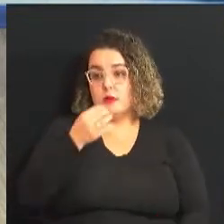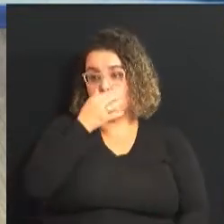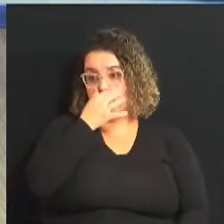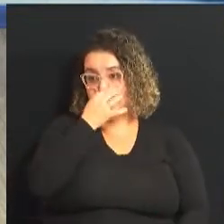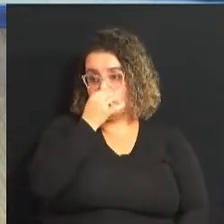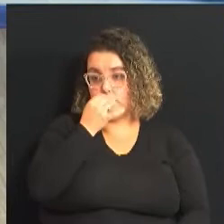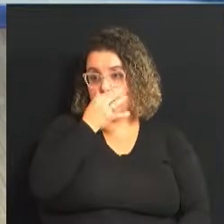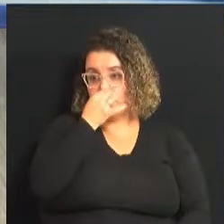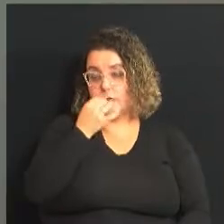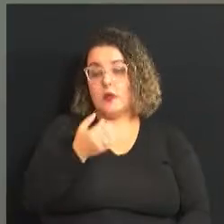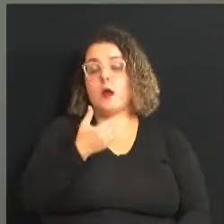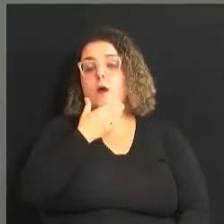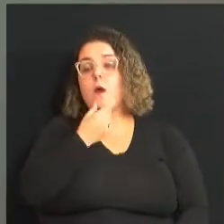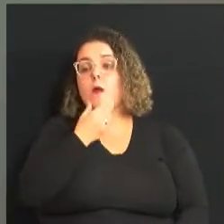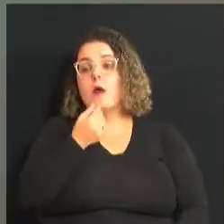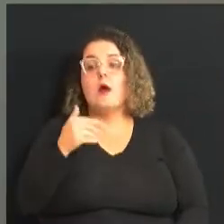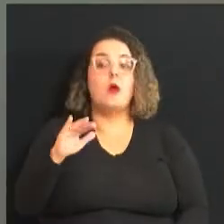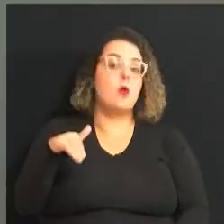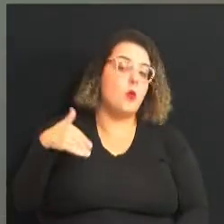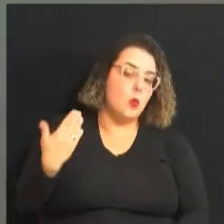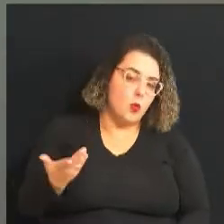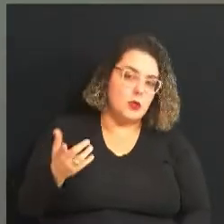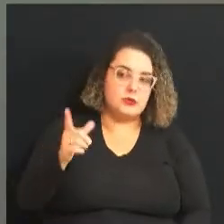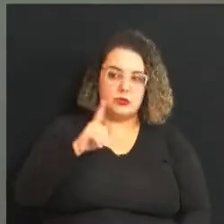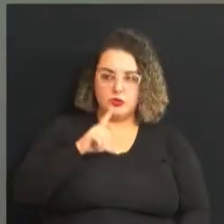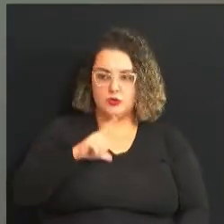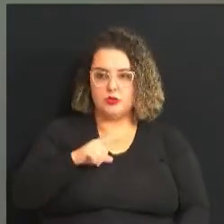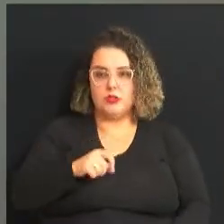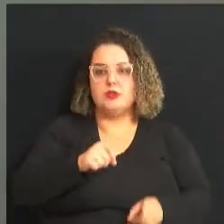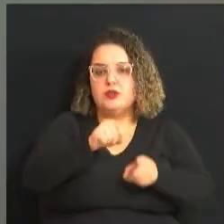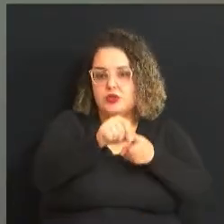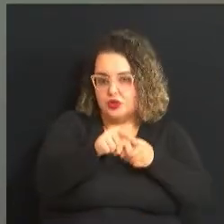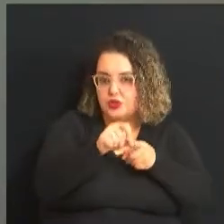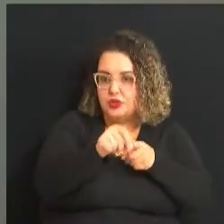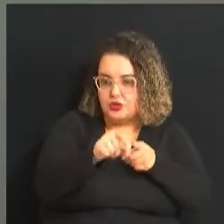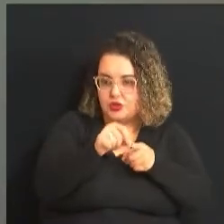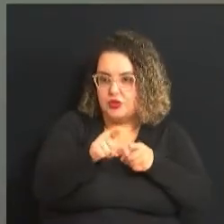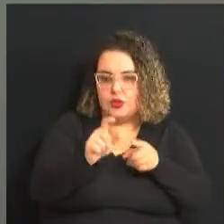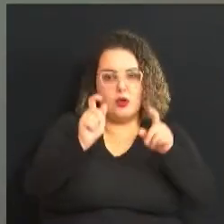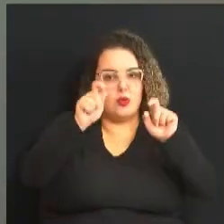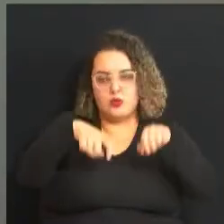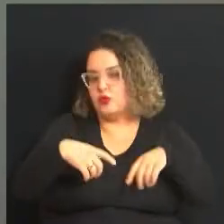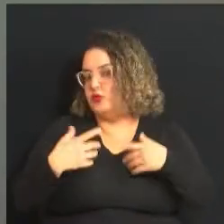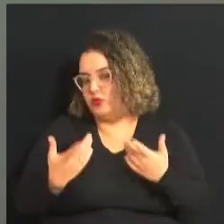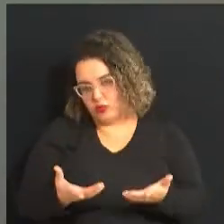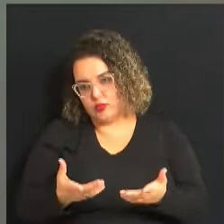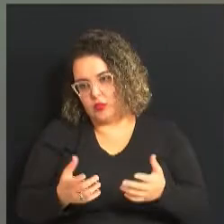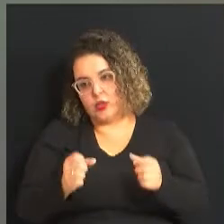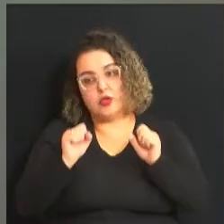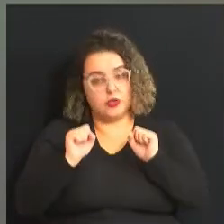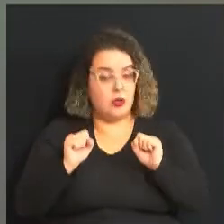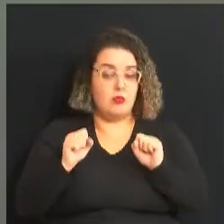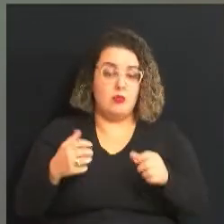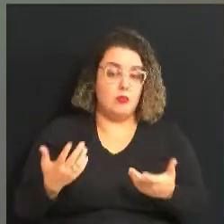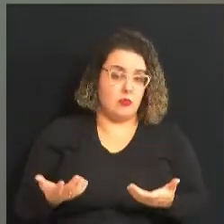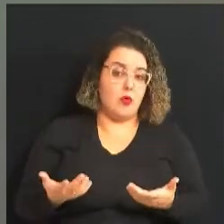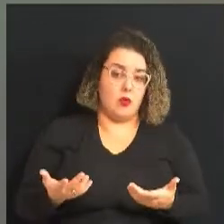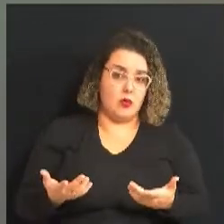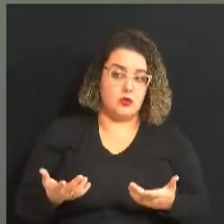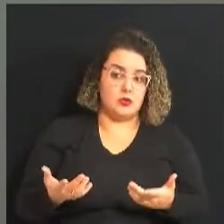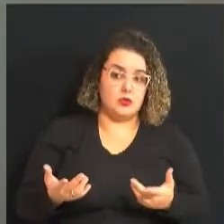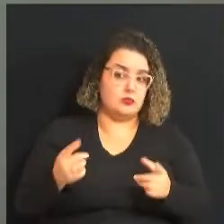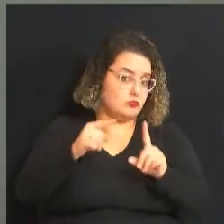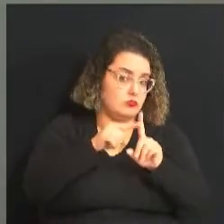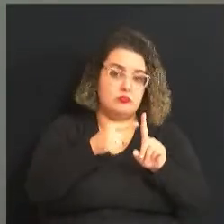O menino, a partir do momento que ele tenha espermatozoide o suficiente, ele já pode